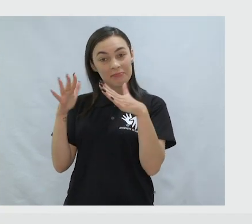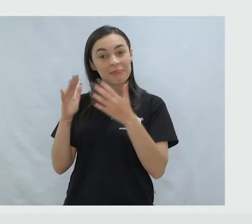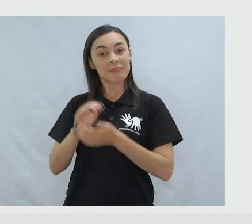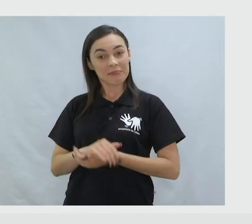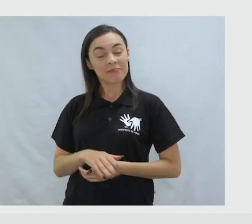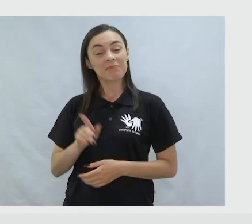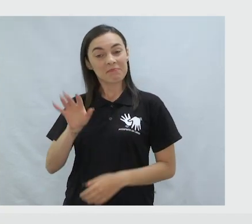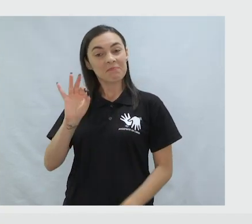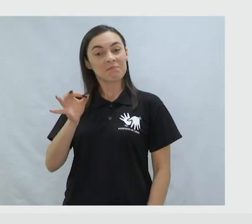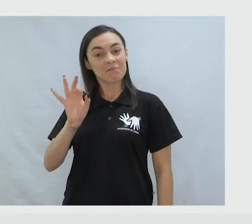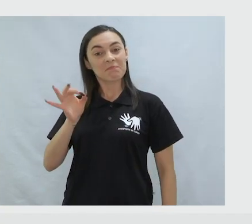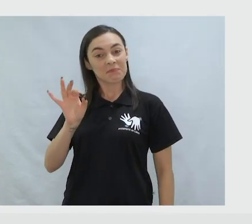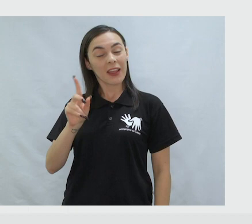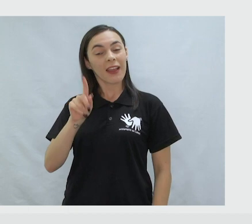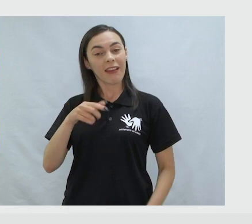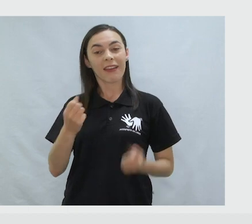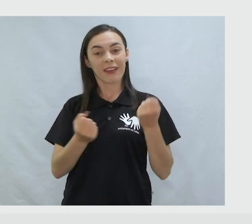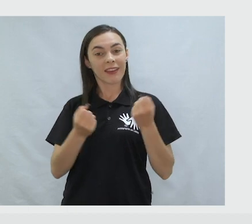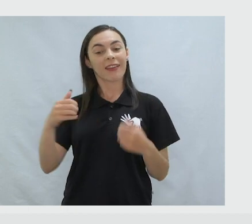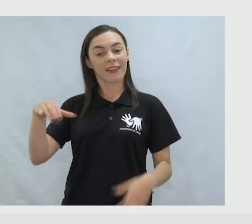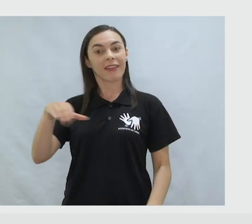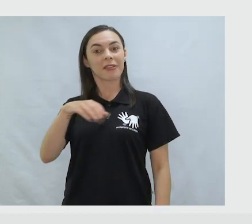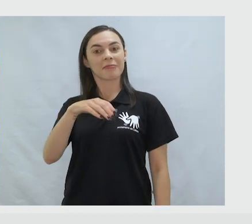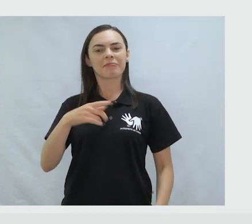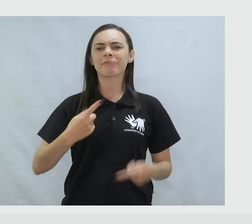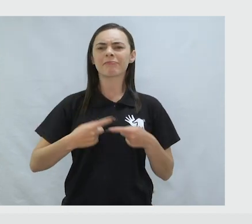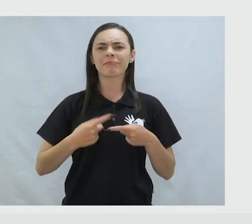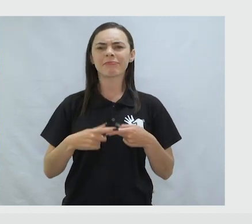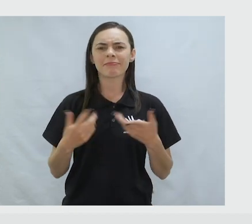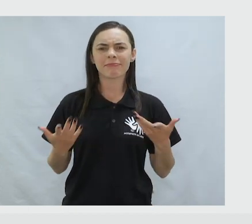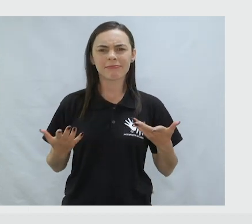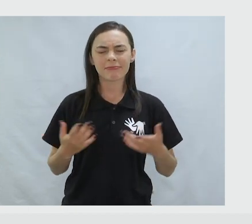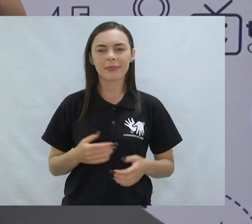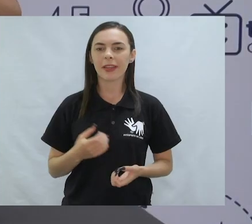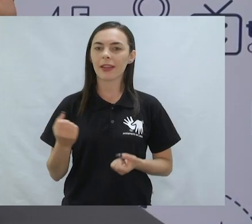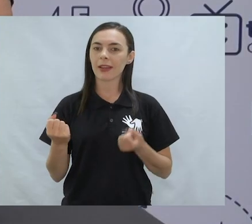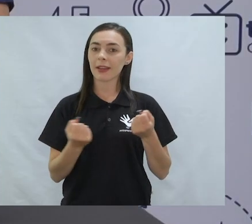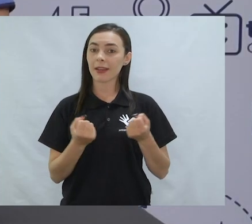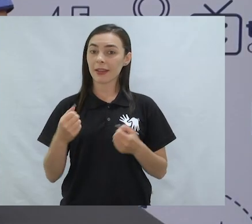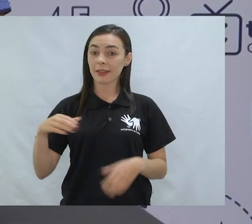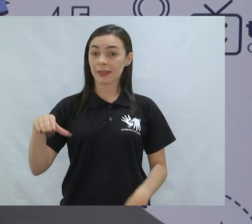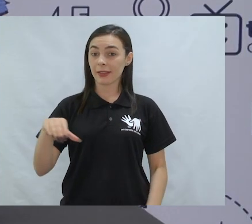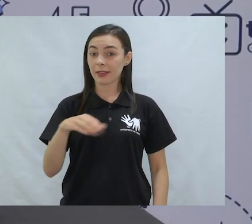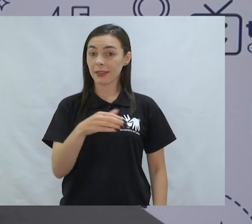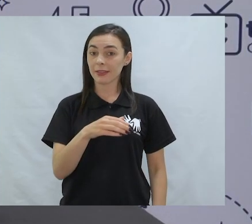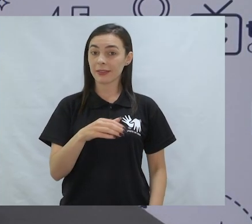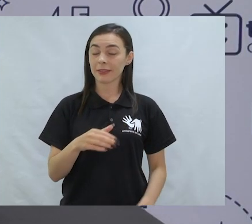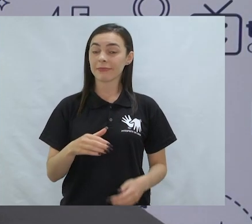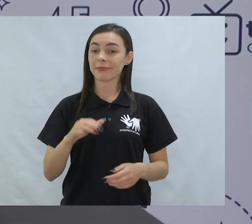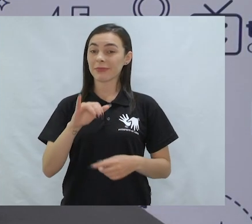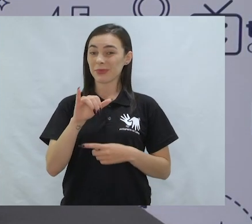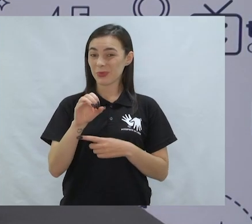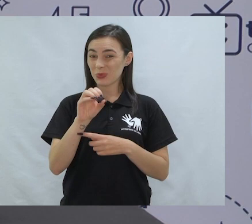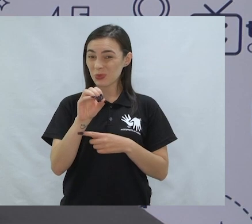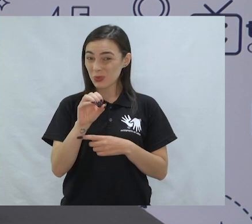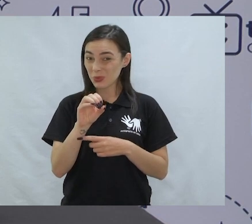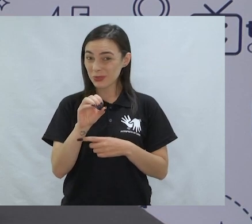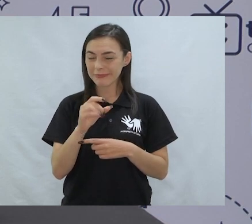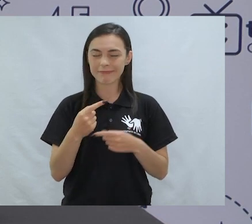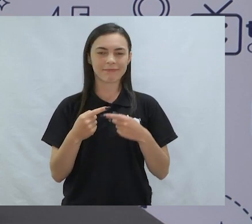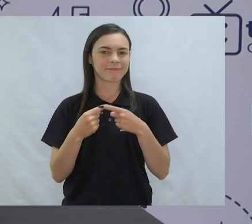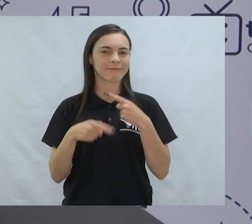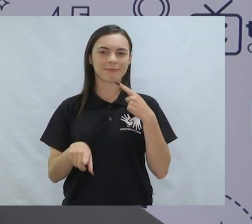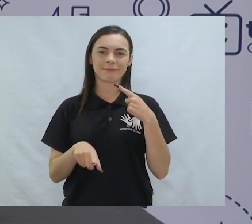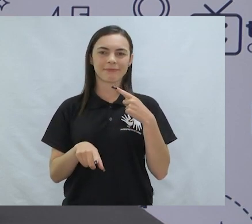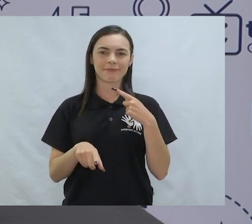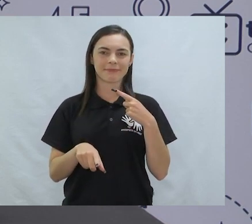Parabéns, Isa! Você acertou, é o carrinho. Por quê? Porque carrinho não começa com a sílaba